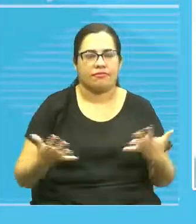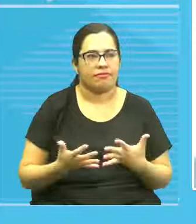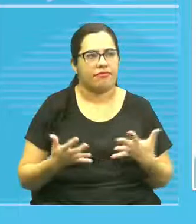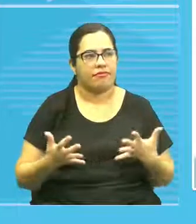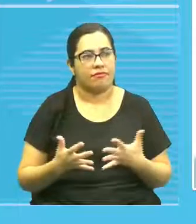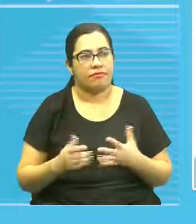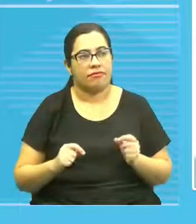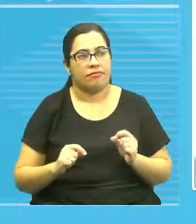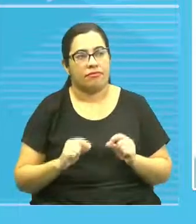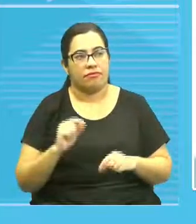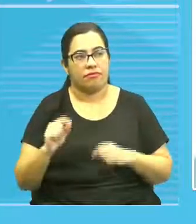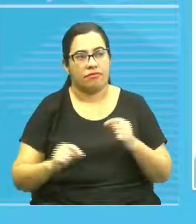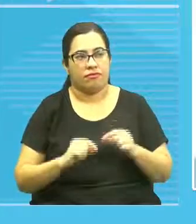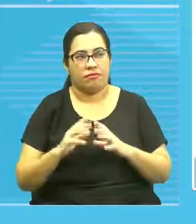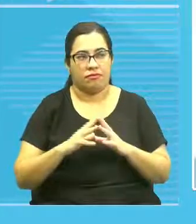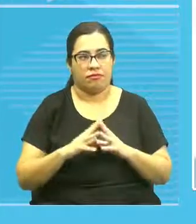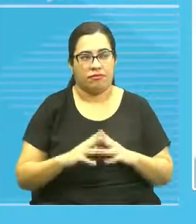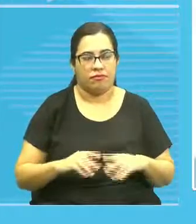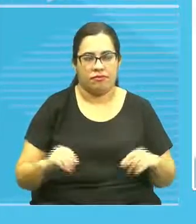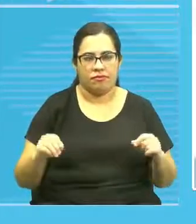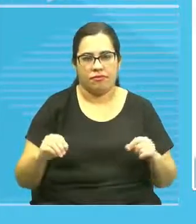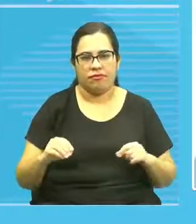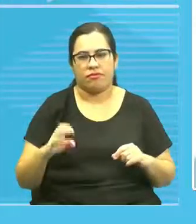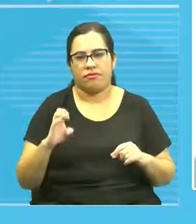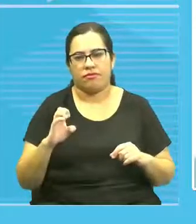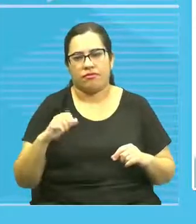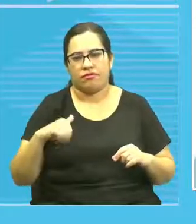Agora, se a dissolução fosse